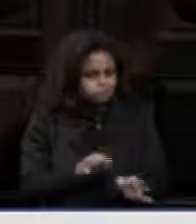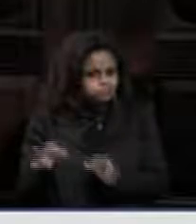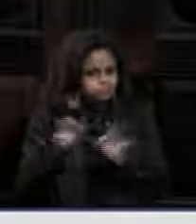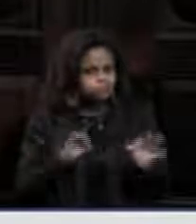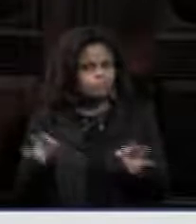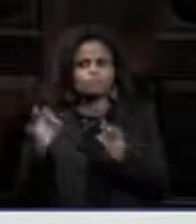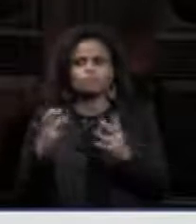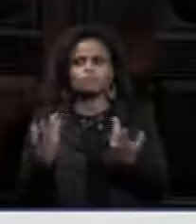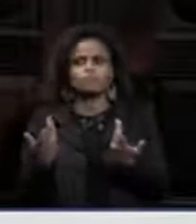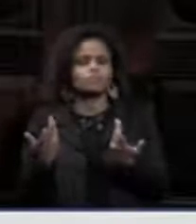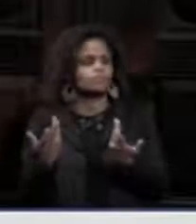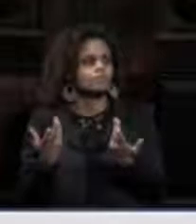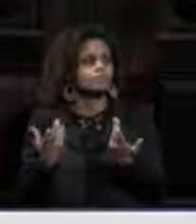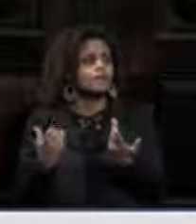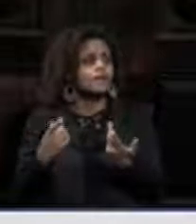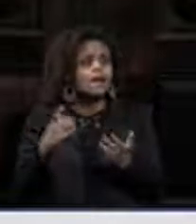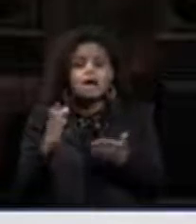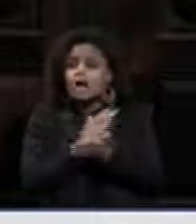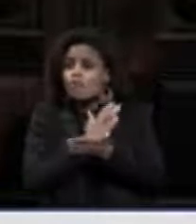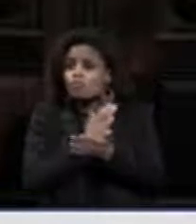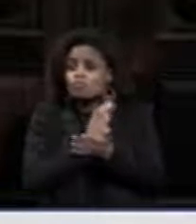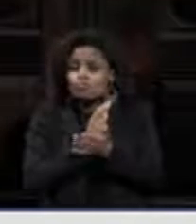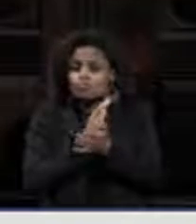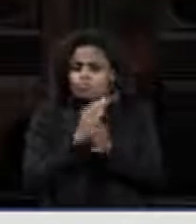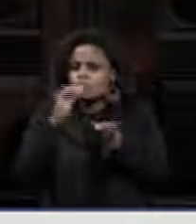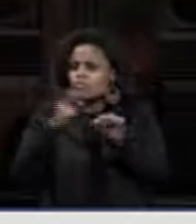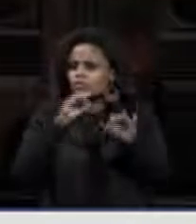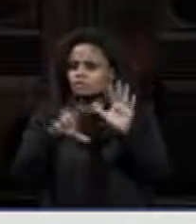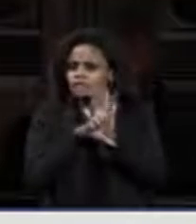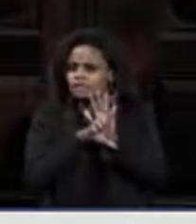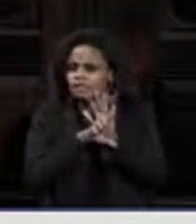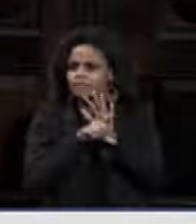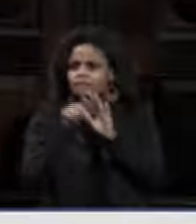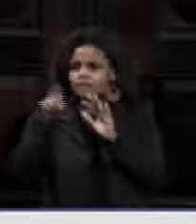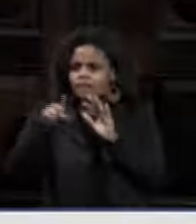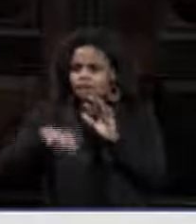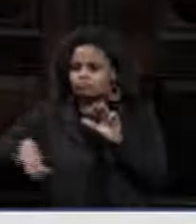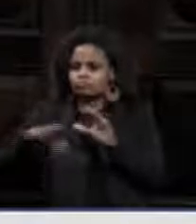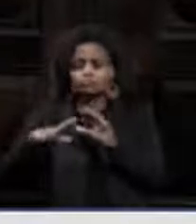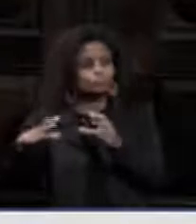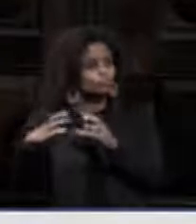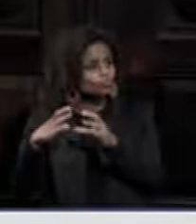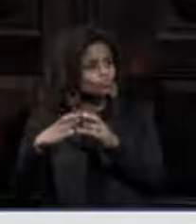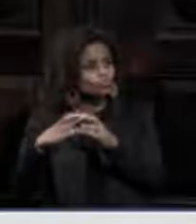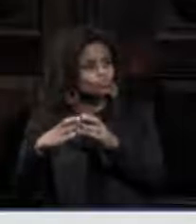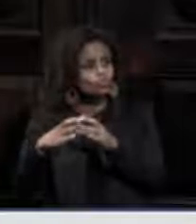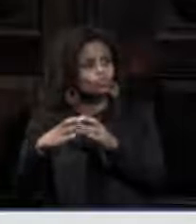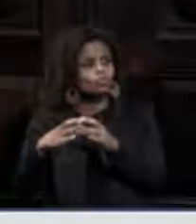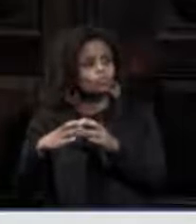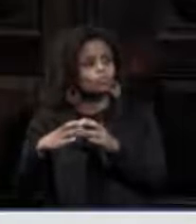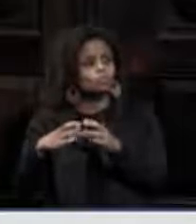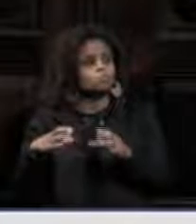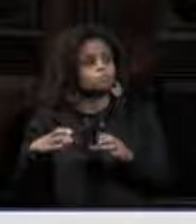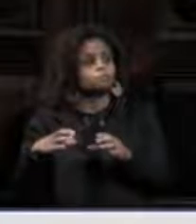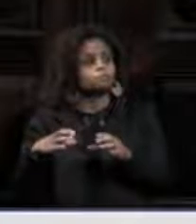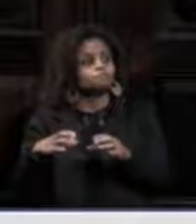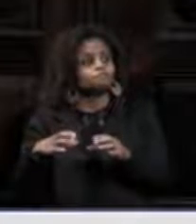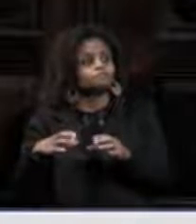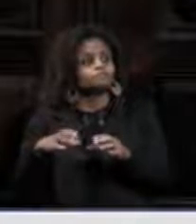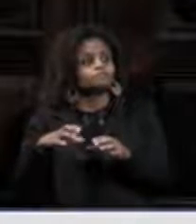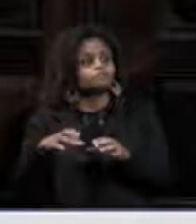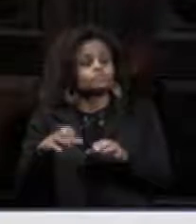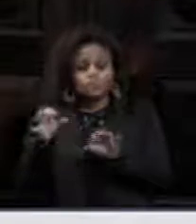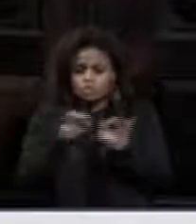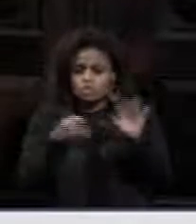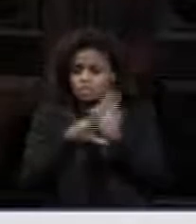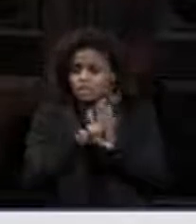Então, projetos que não são do interesse da coletividade, da população, do Estado do